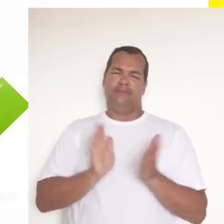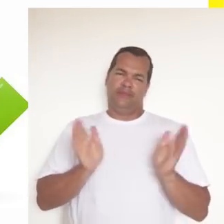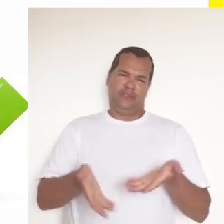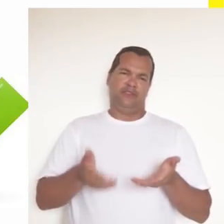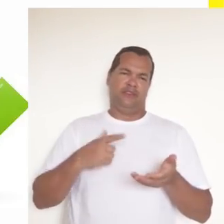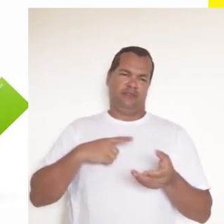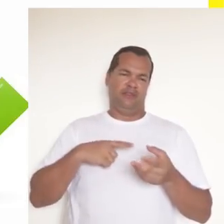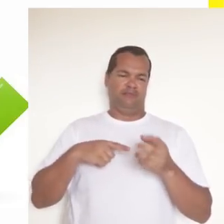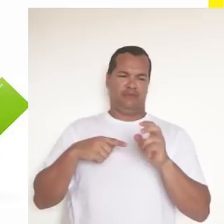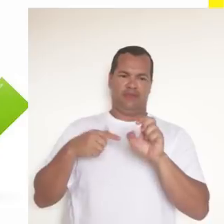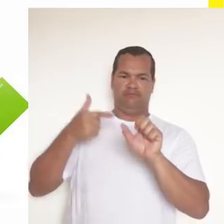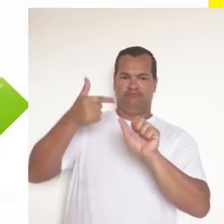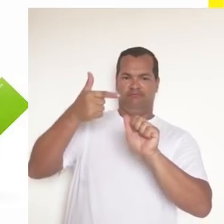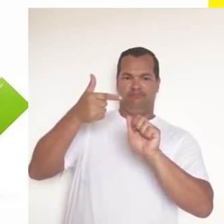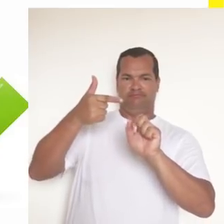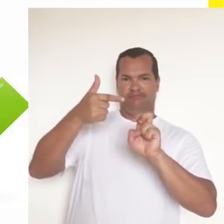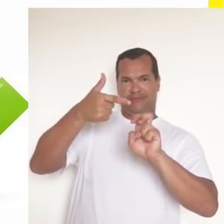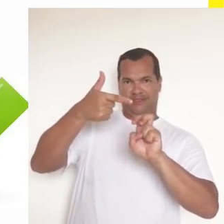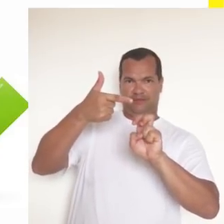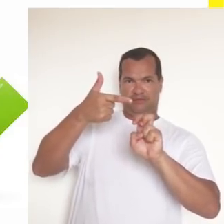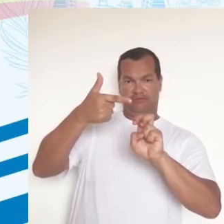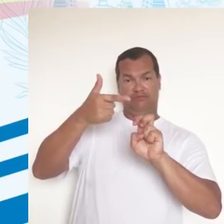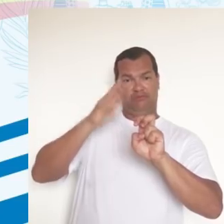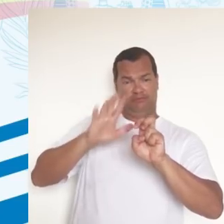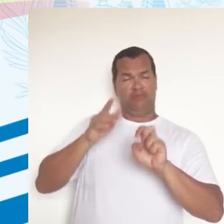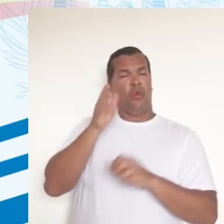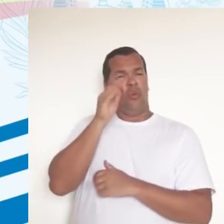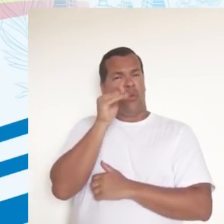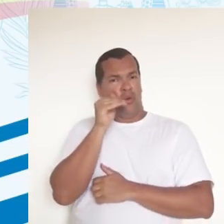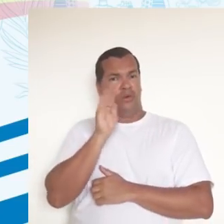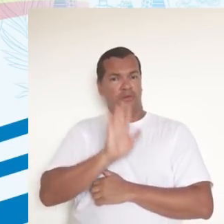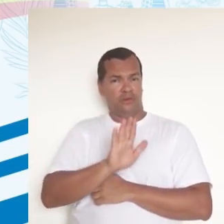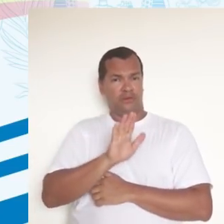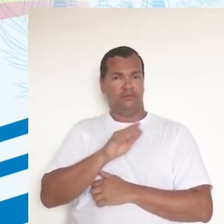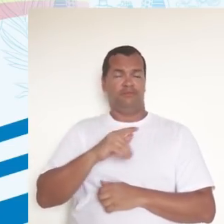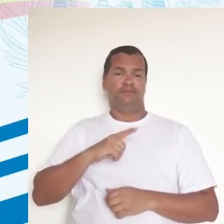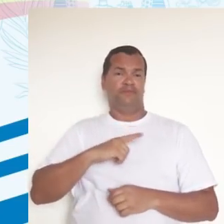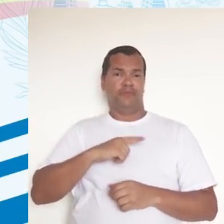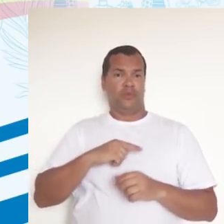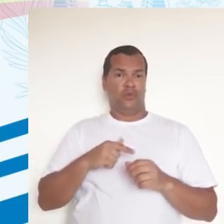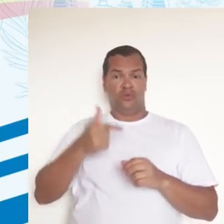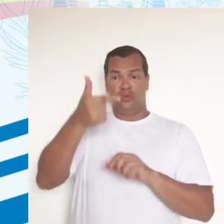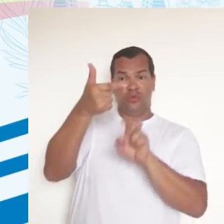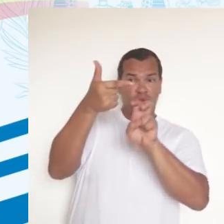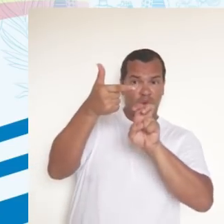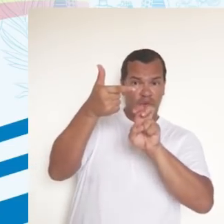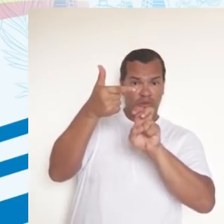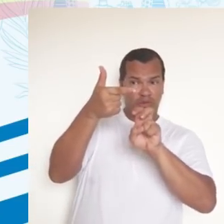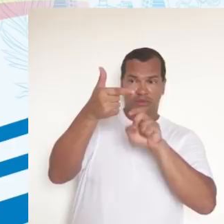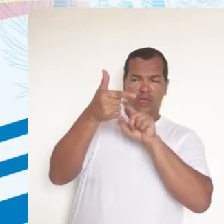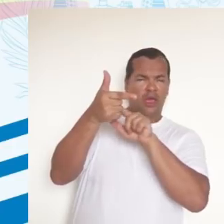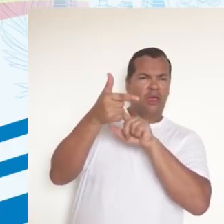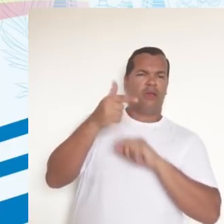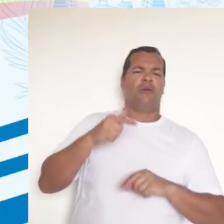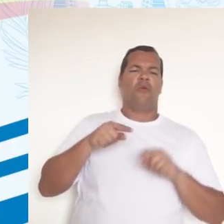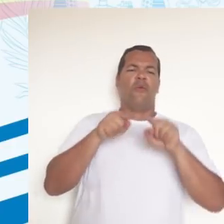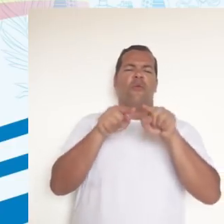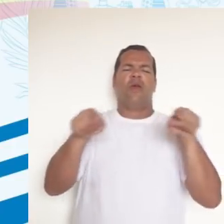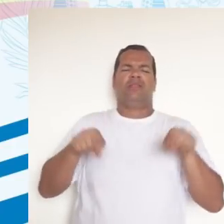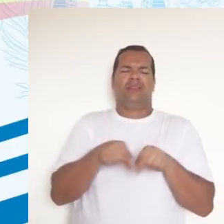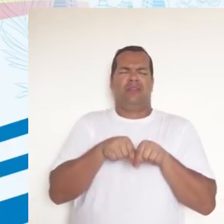segundo justamente o expoente 2. Apenas uma curiosidade, nós chamamos o 2 de quadrado